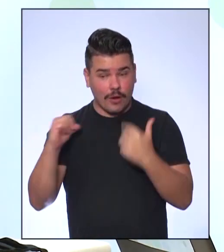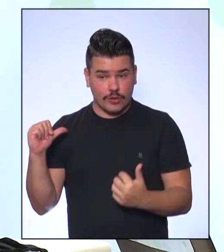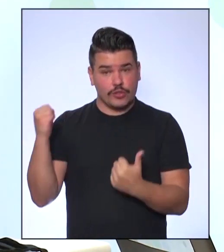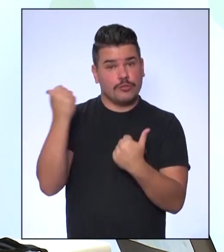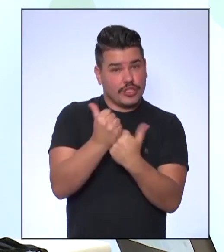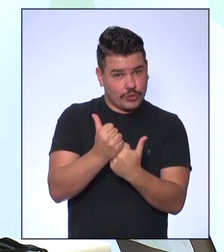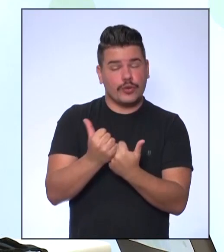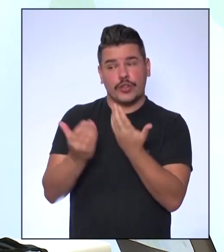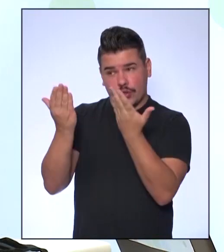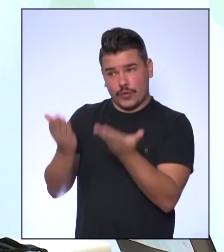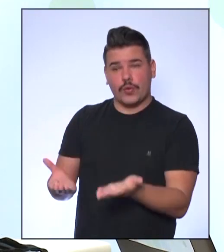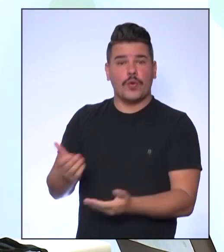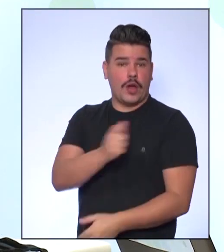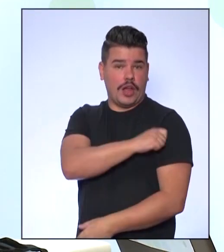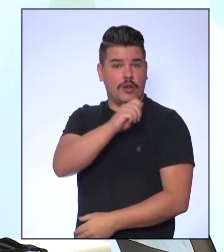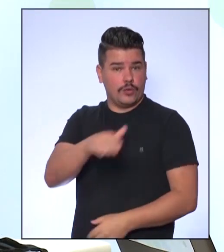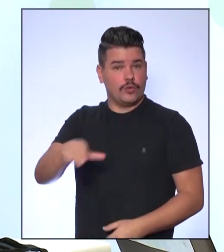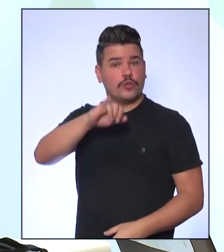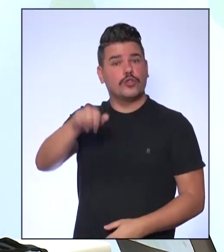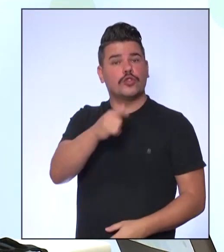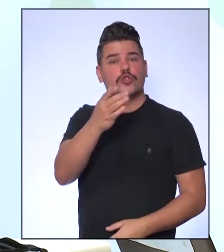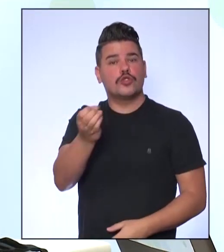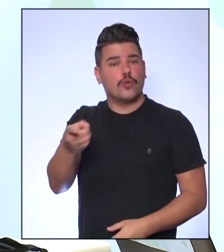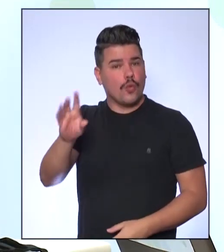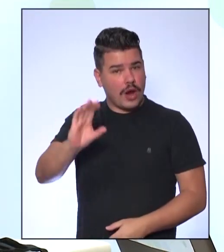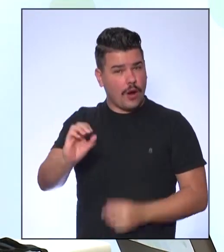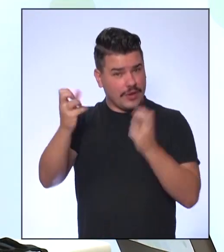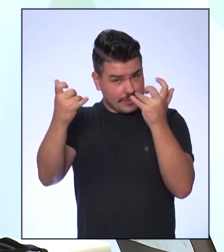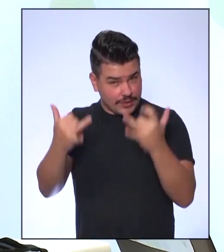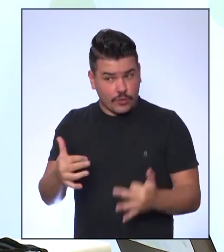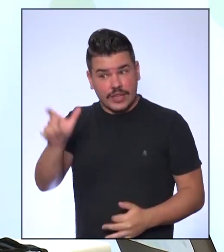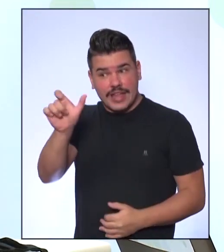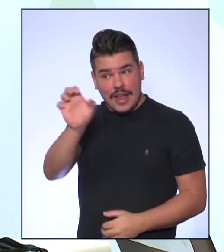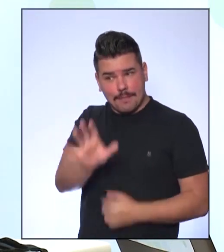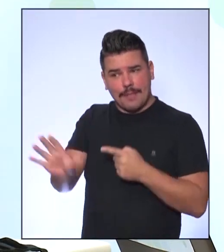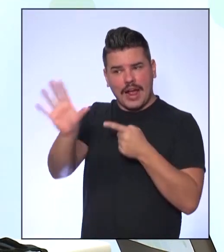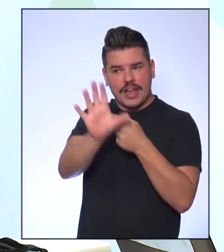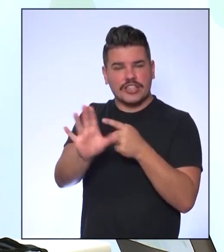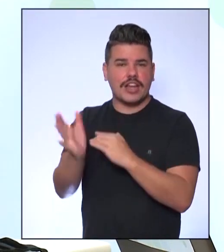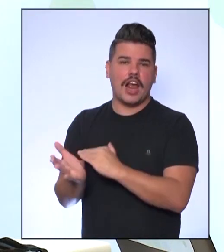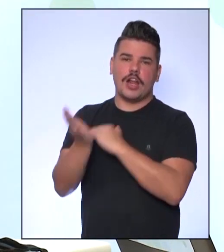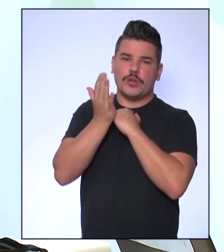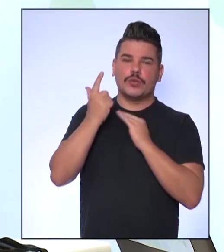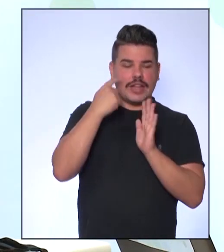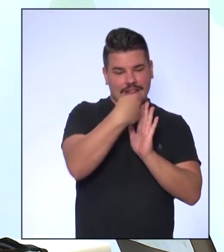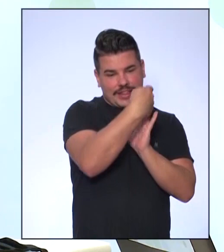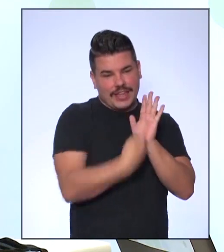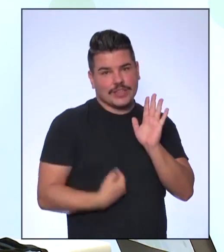do João em relação ao sentido que o texto nos oferece, tá bom?